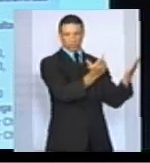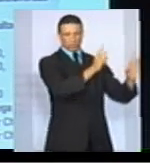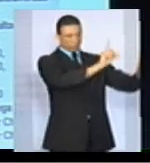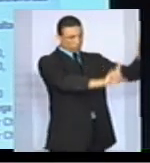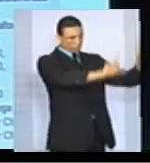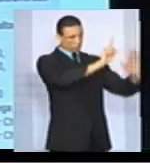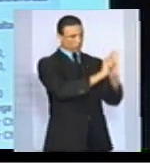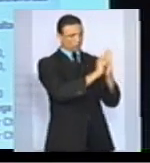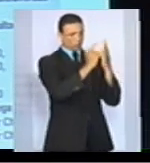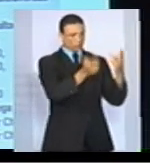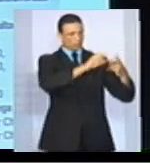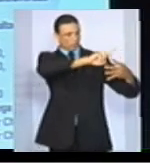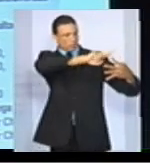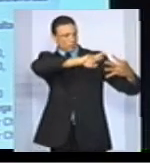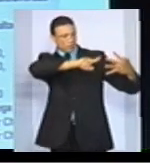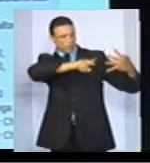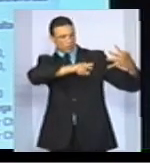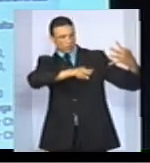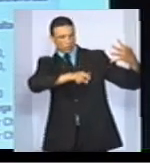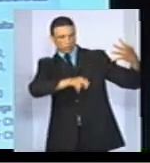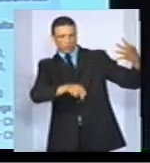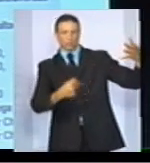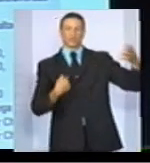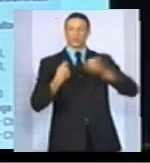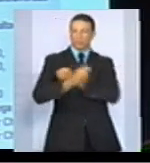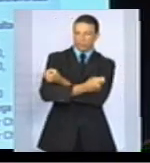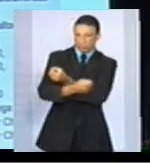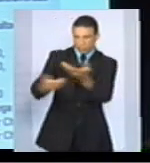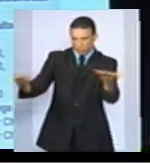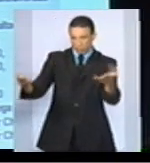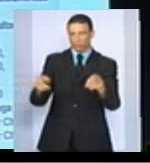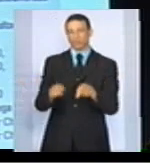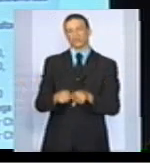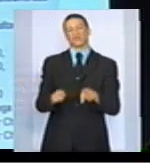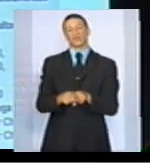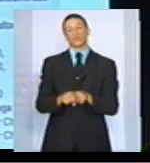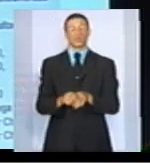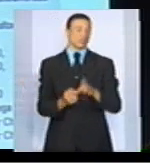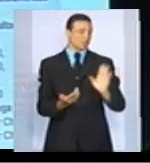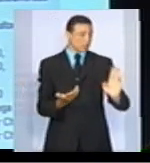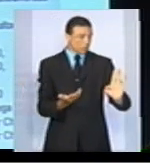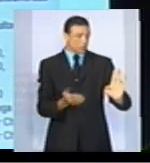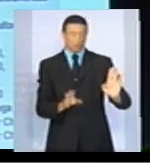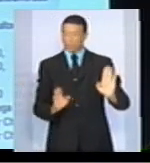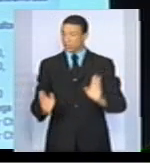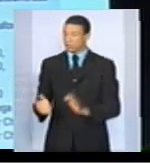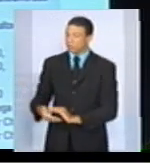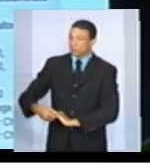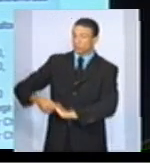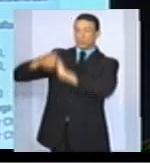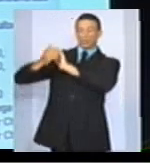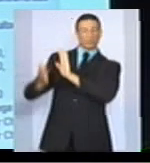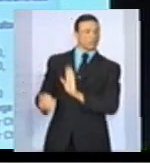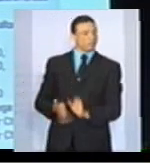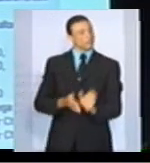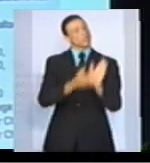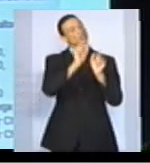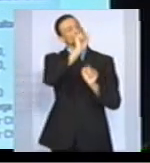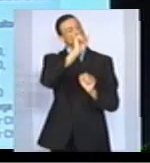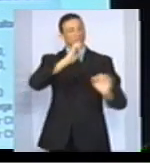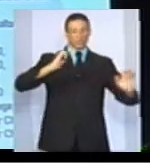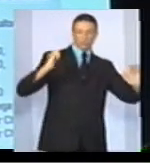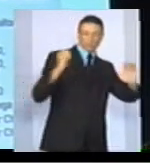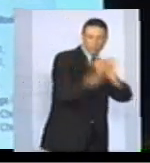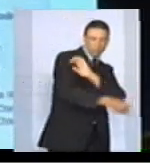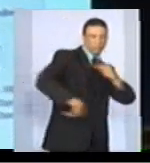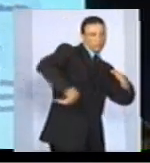canais CNN Fox News e outros que distribuímos e ao mesmo tempo também seu Ministro enaltecer o papel desempenhado pelo esporte